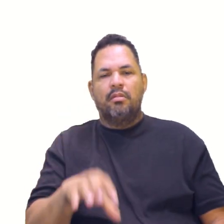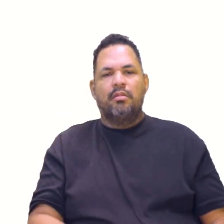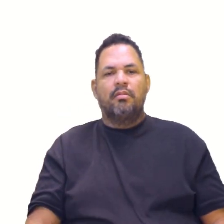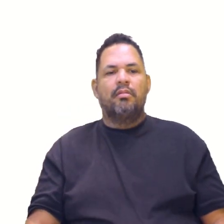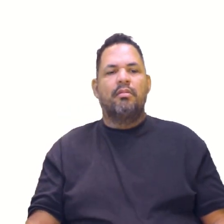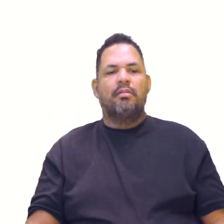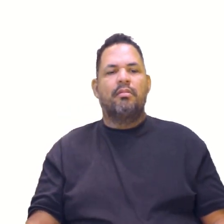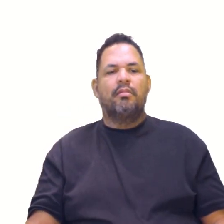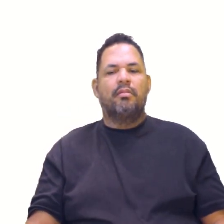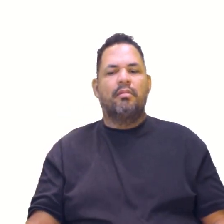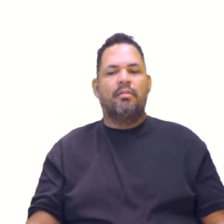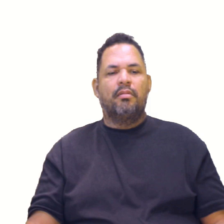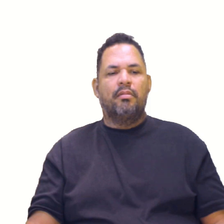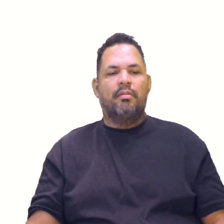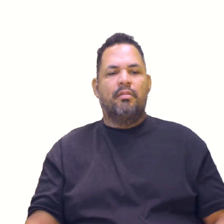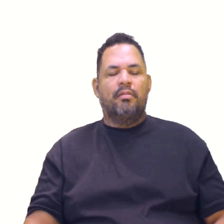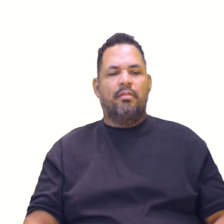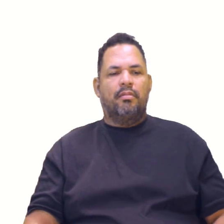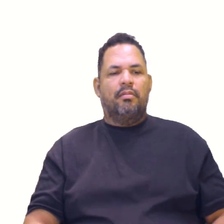fazer diferente.